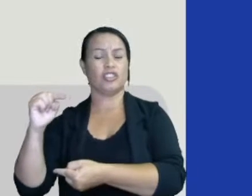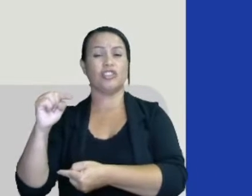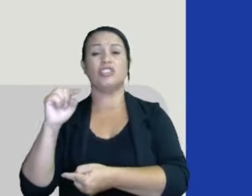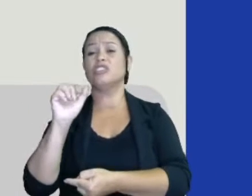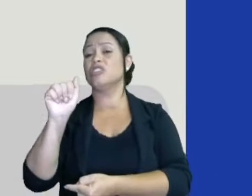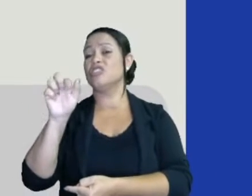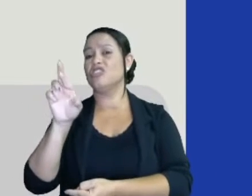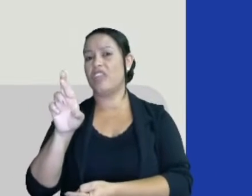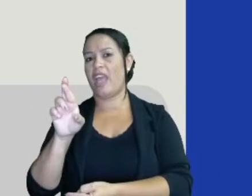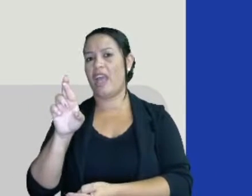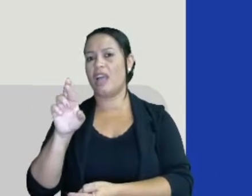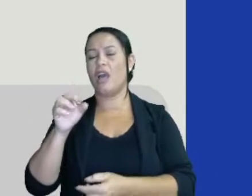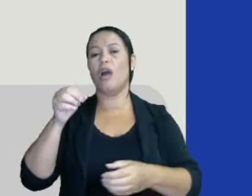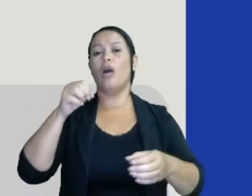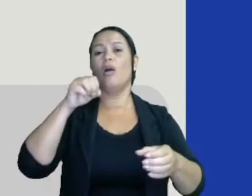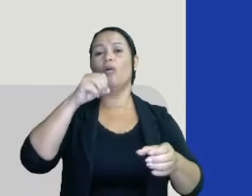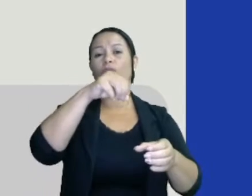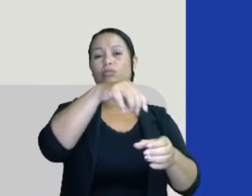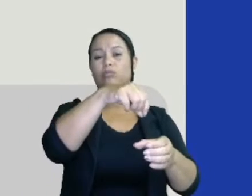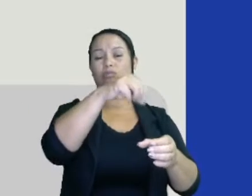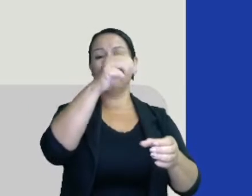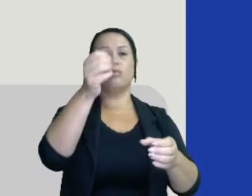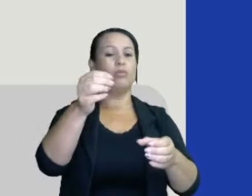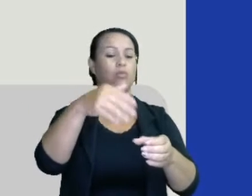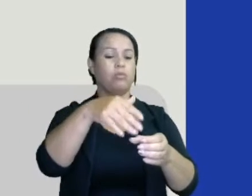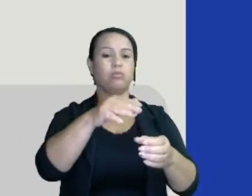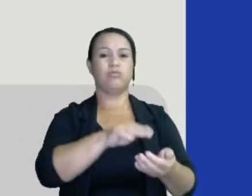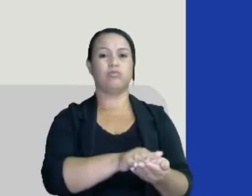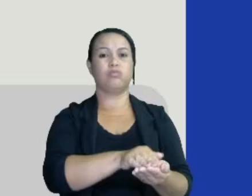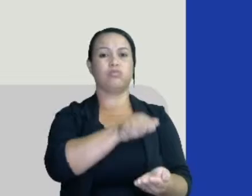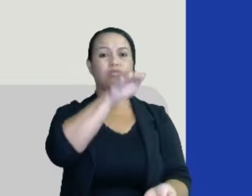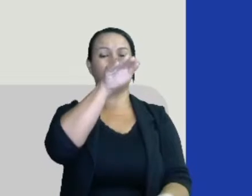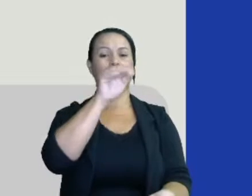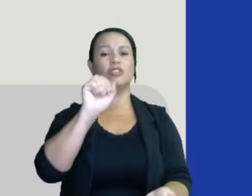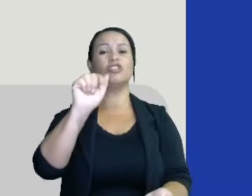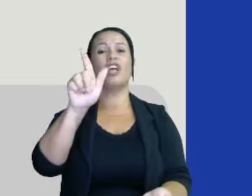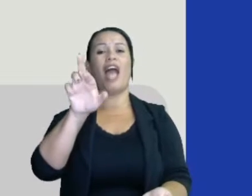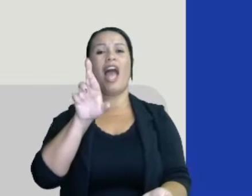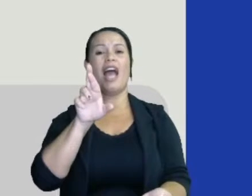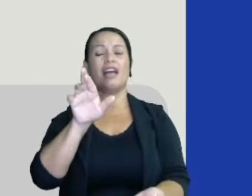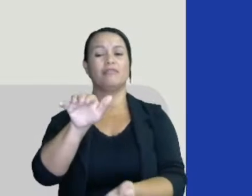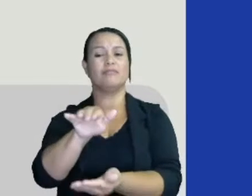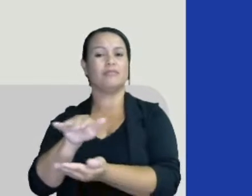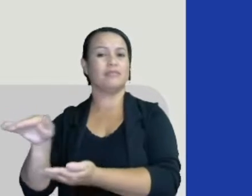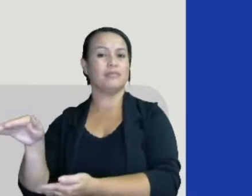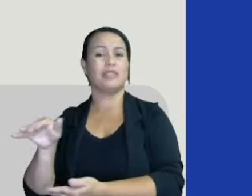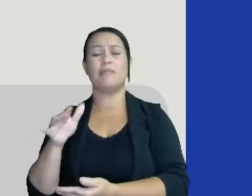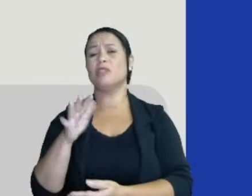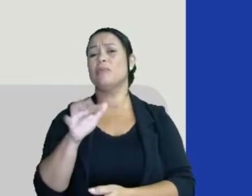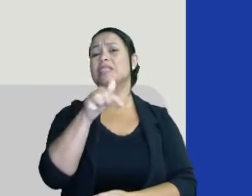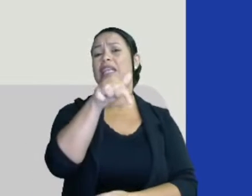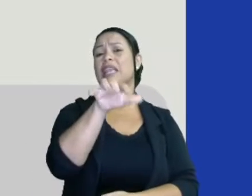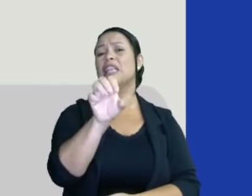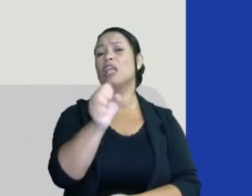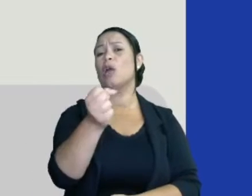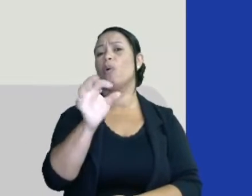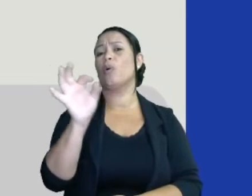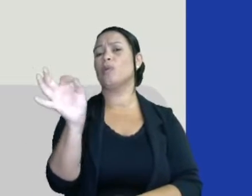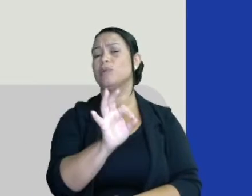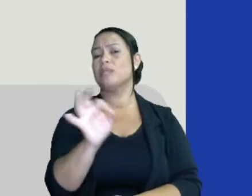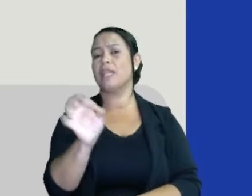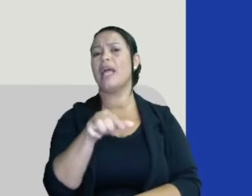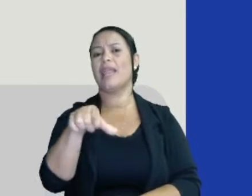100 garrafas cheias de ar que você possui, cerca de 78 delas estarão cheias do